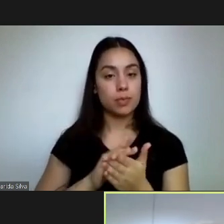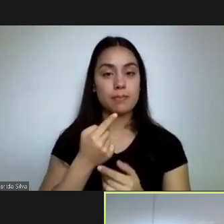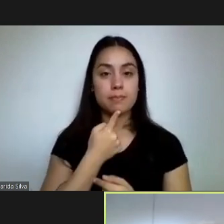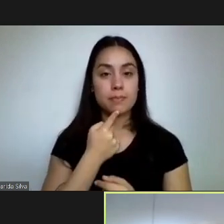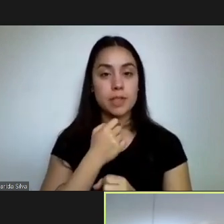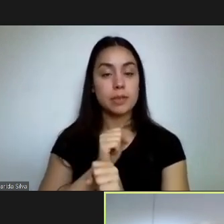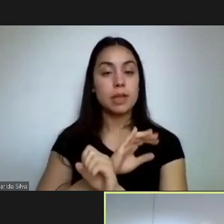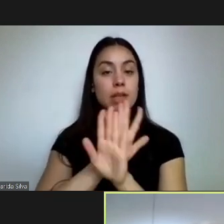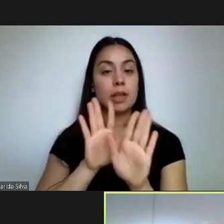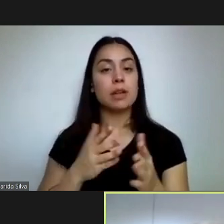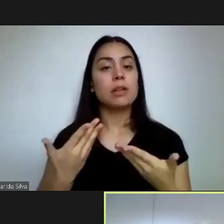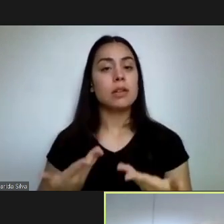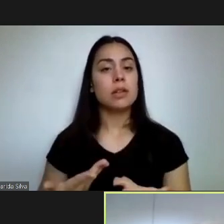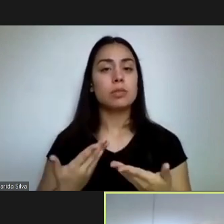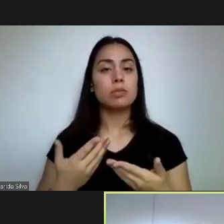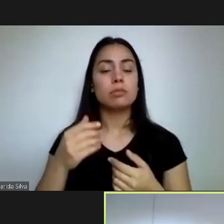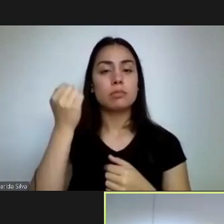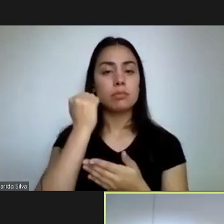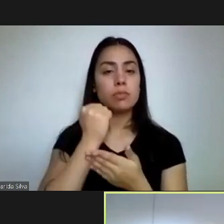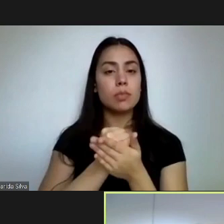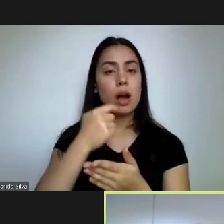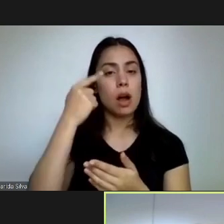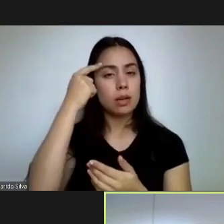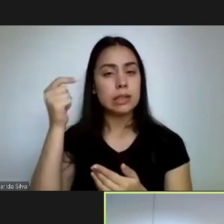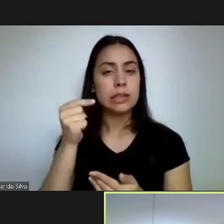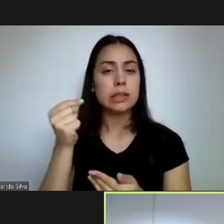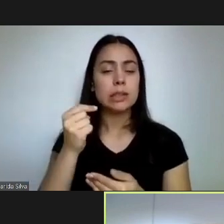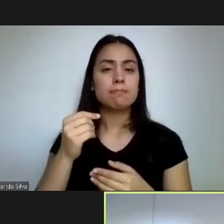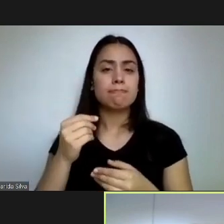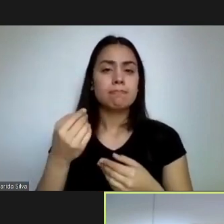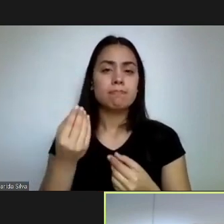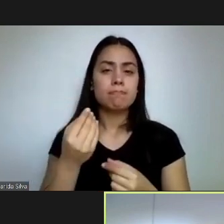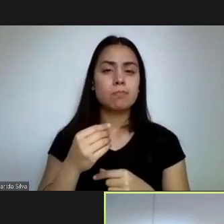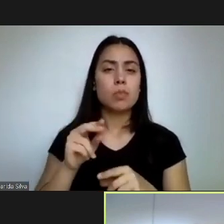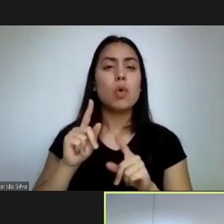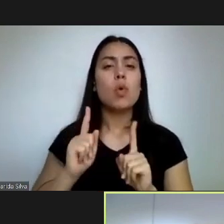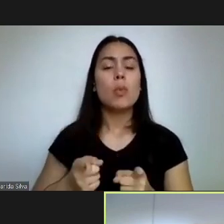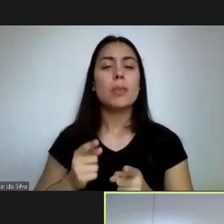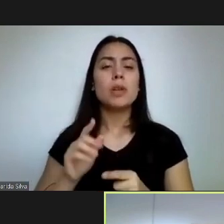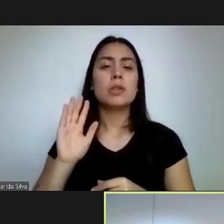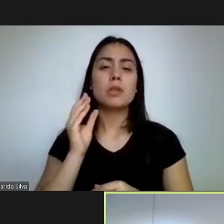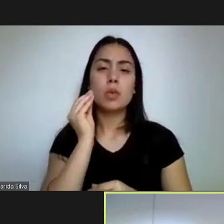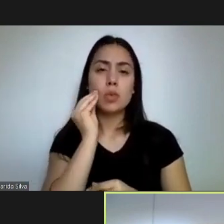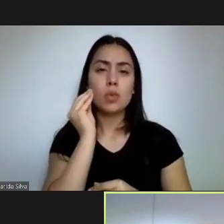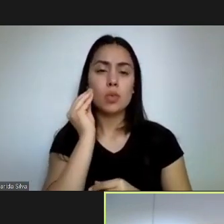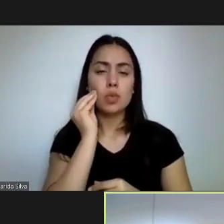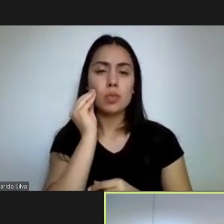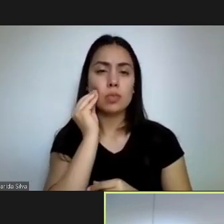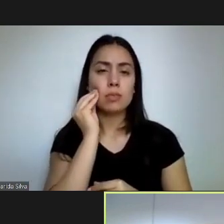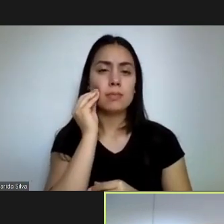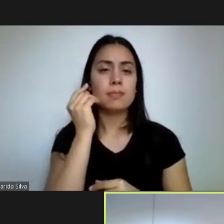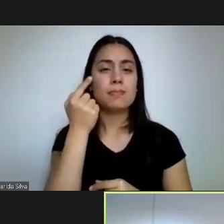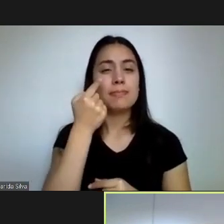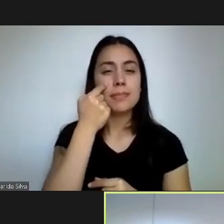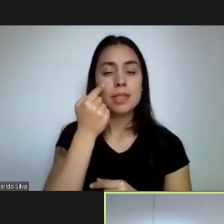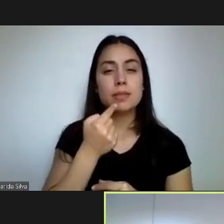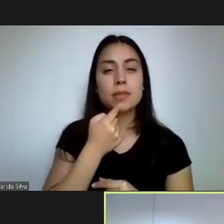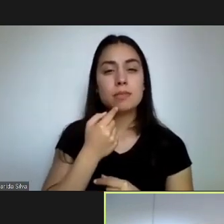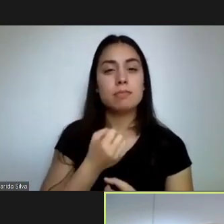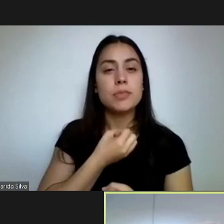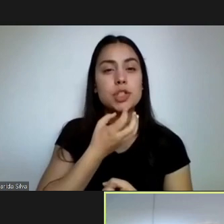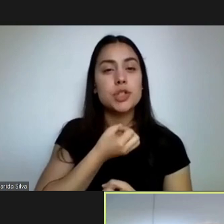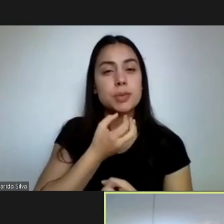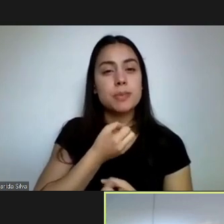que nós desconstruímos os estereótipos? É ensinando, é refletindo, é dando a conhecer. E é aqui que entra a educação,